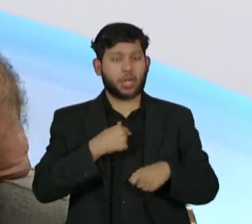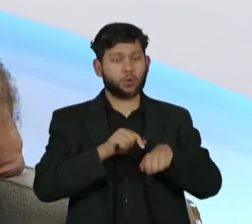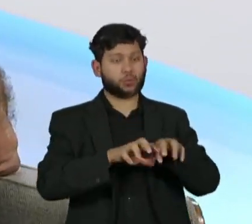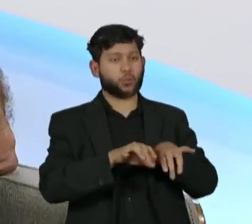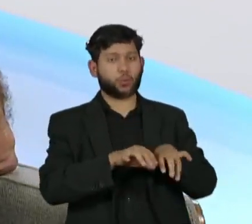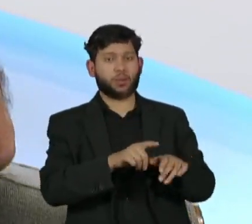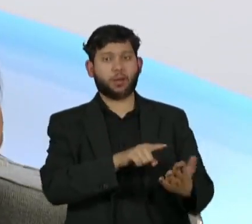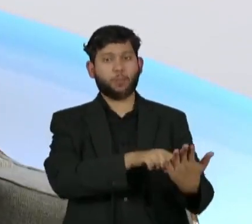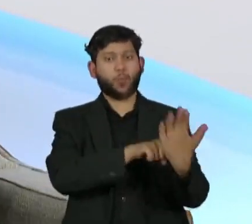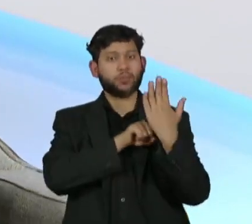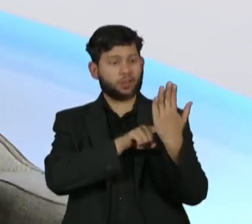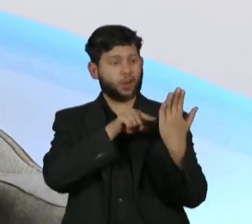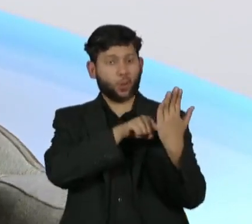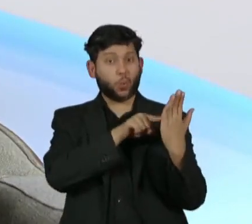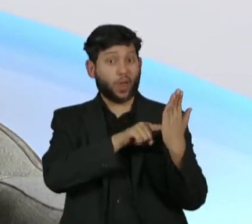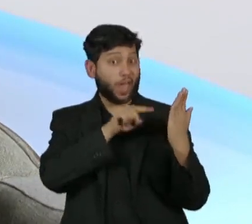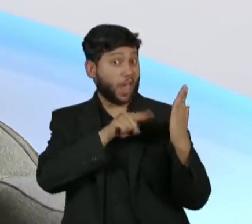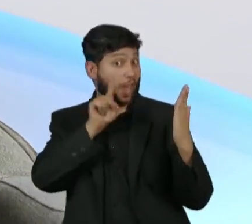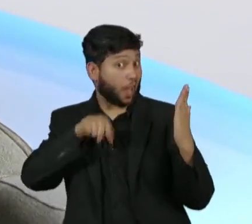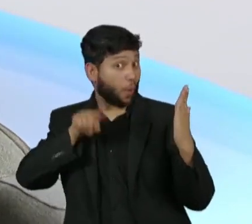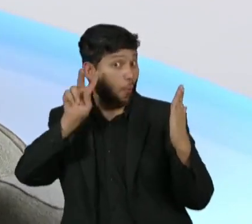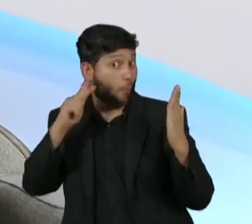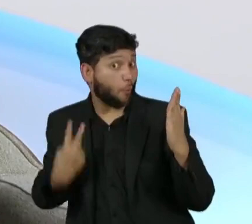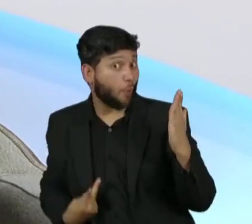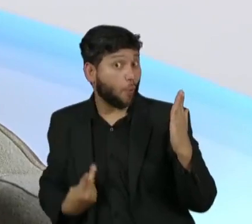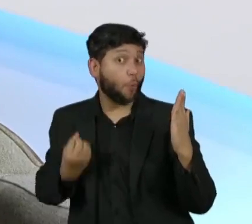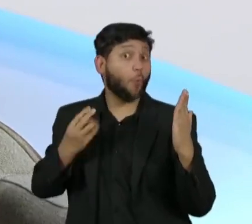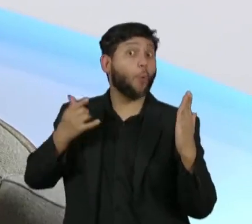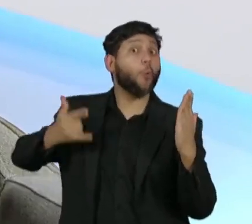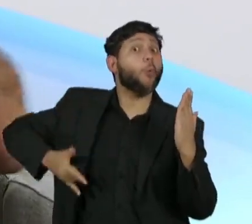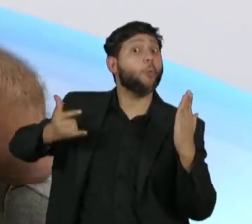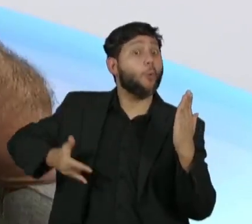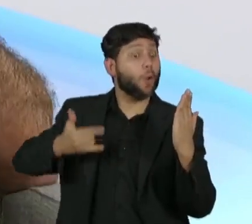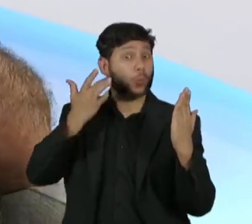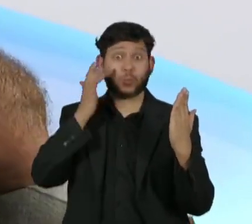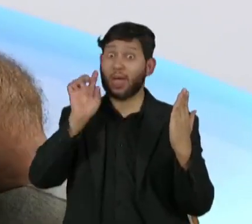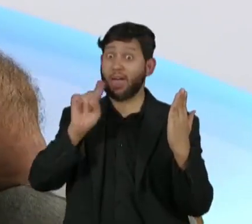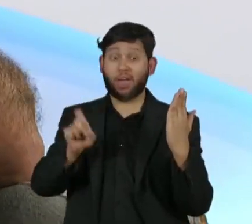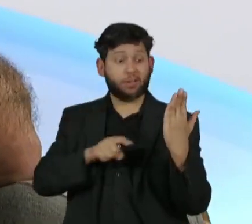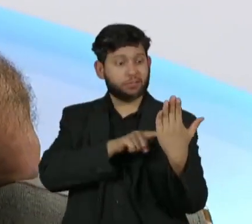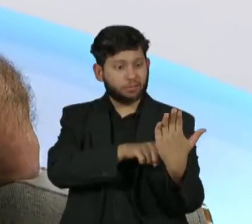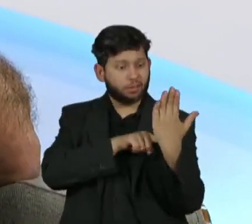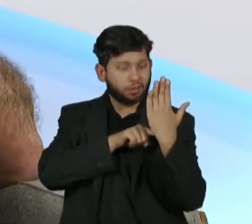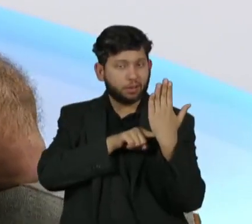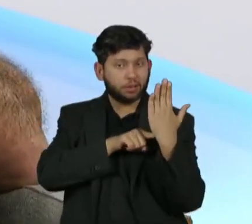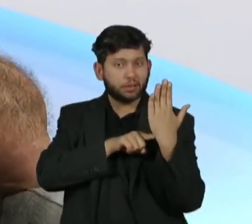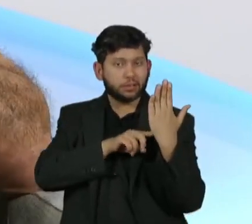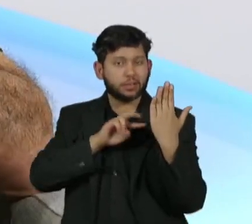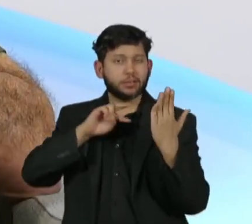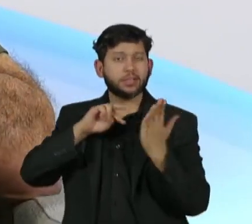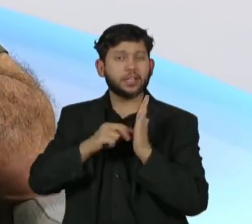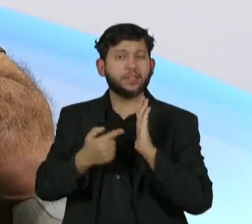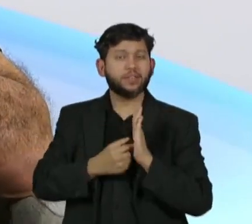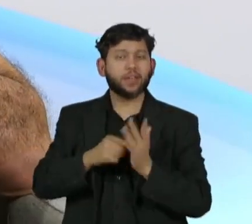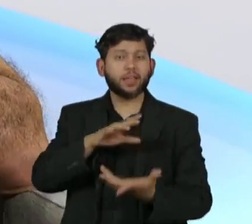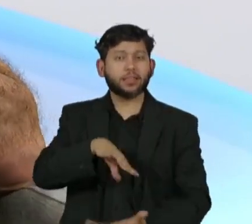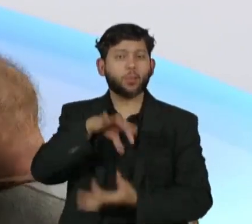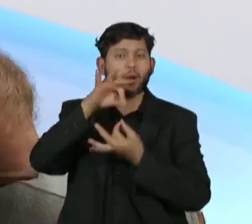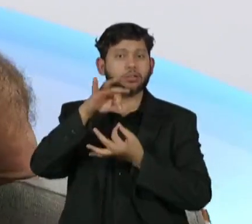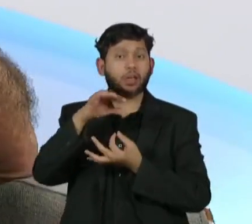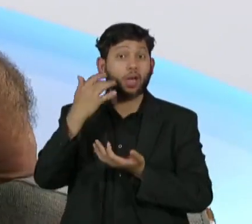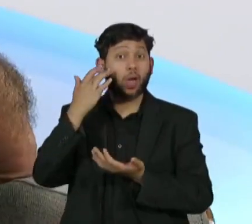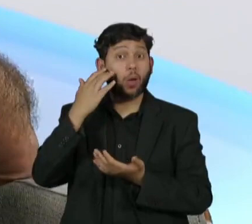ou com um robô entre aspas né alguém que gera texto faz um vídeo assim por diante a gente comprometeu Definitivamente a democracia